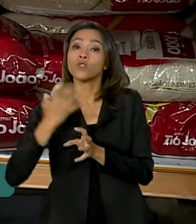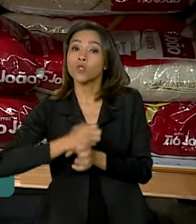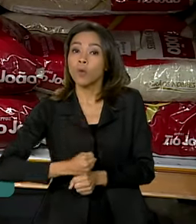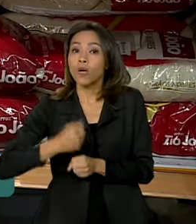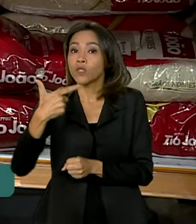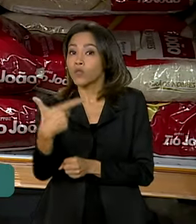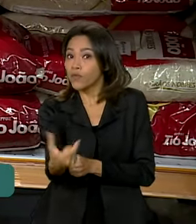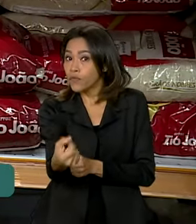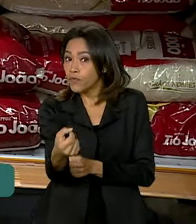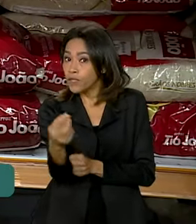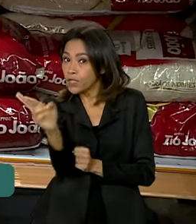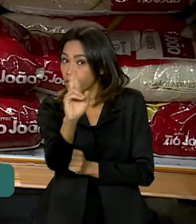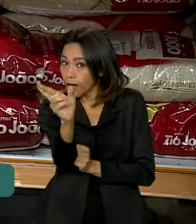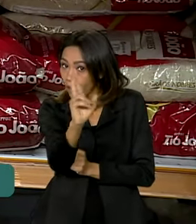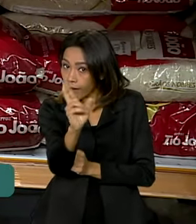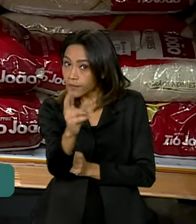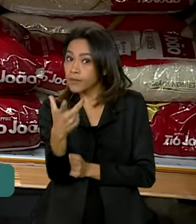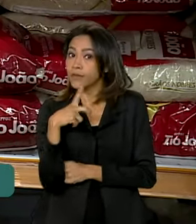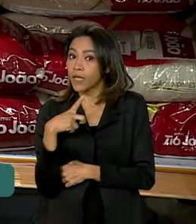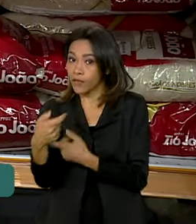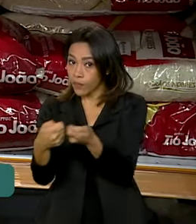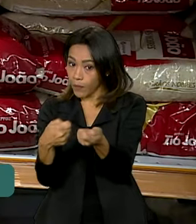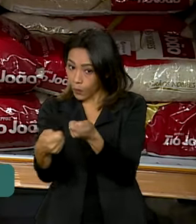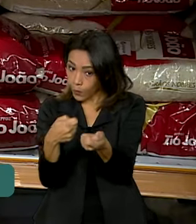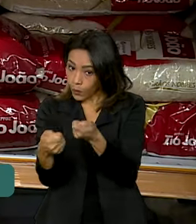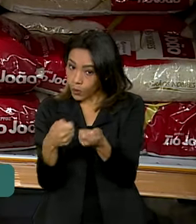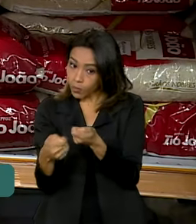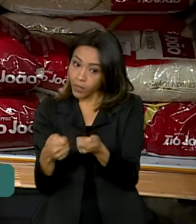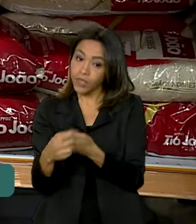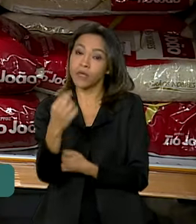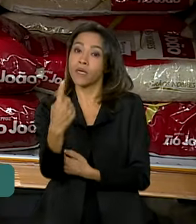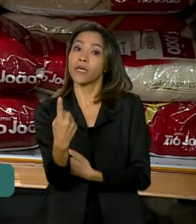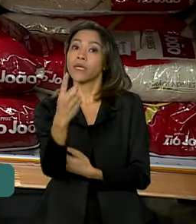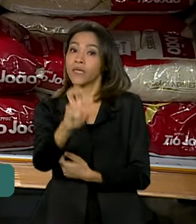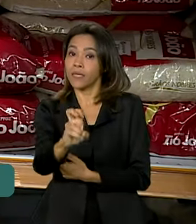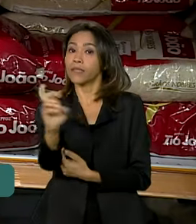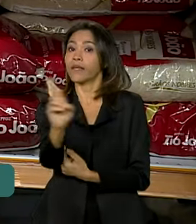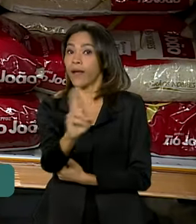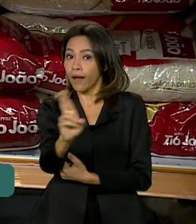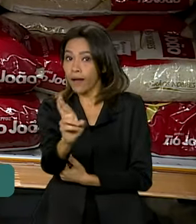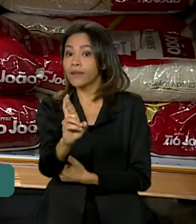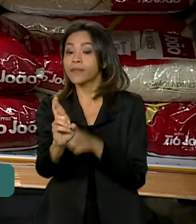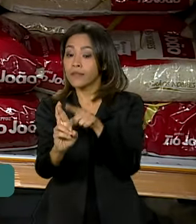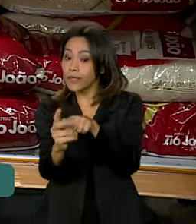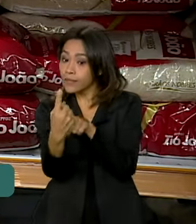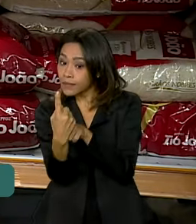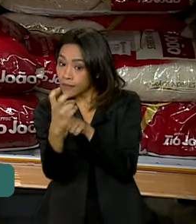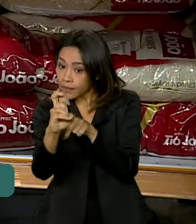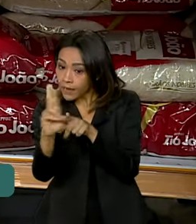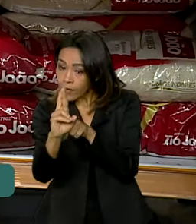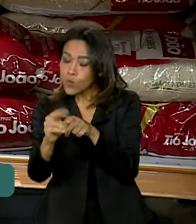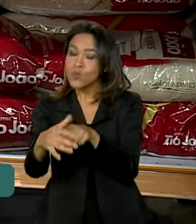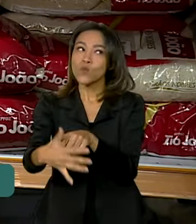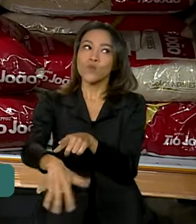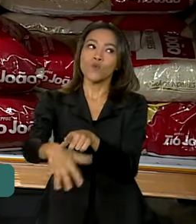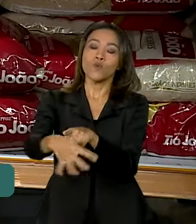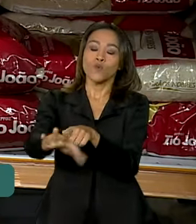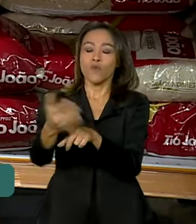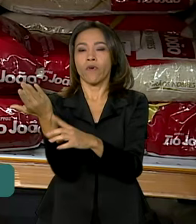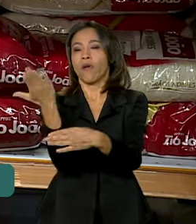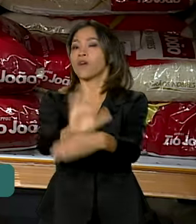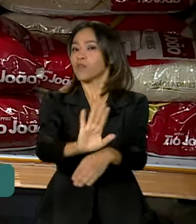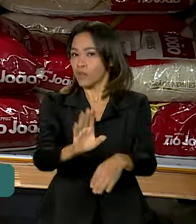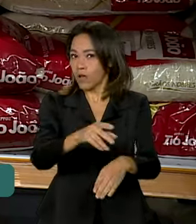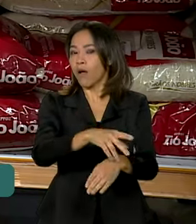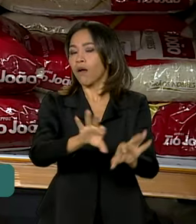r$ 2 uma economia de pelo menos R 15 que vai fazer a diferença no orçamento de muitas